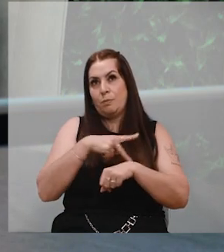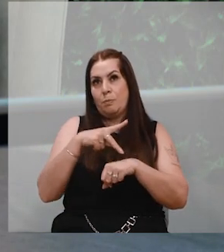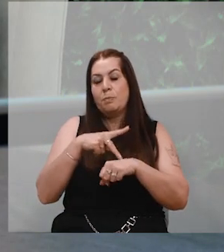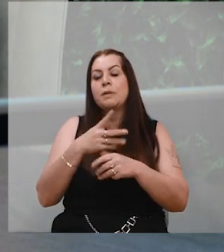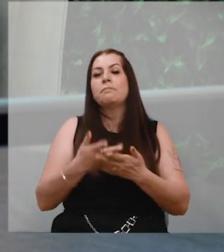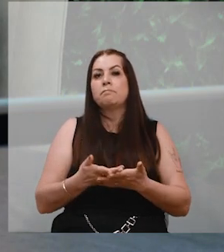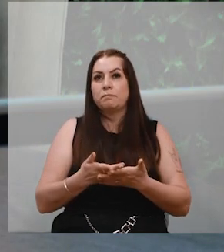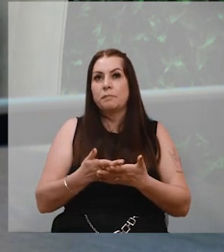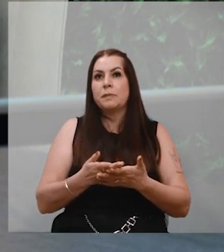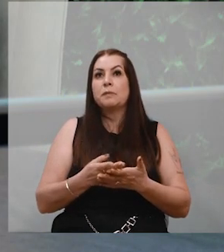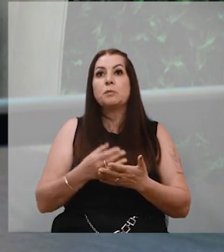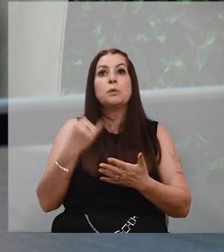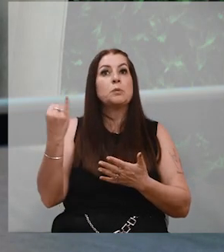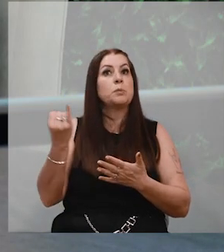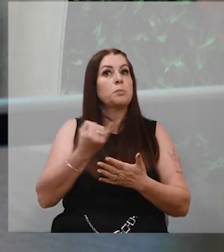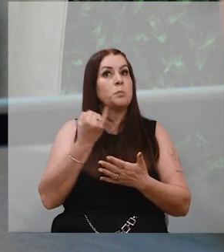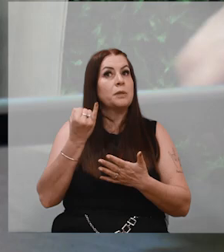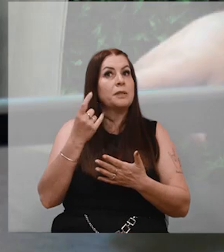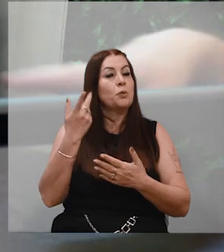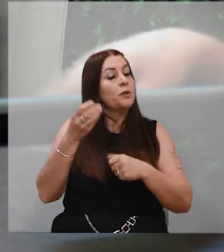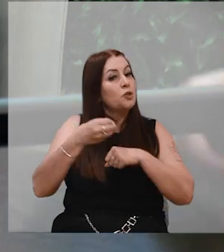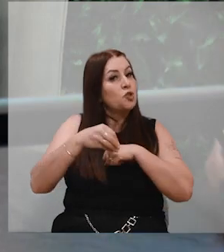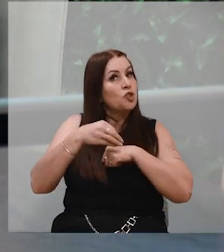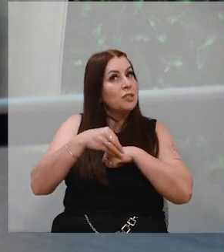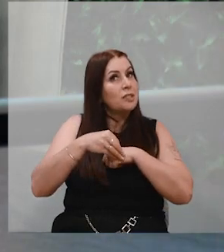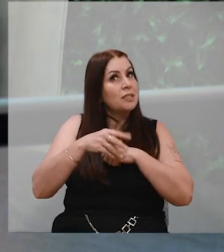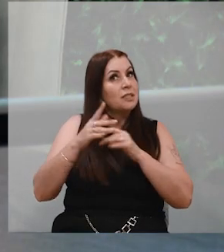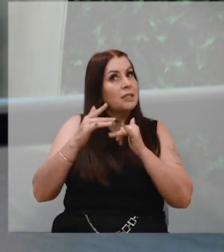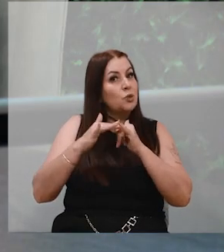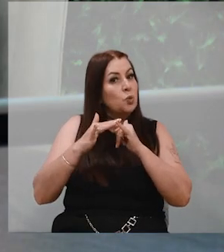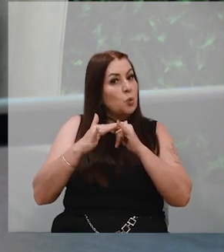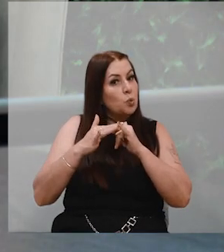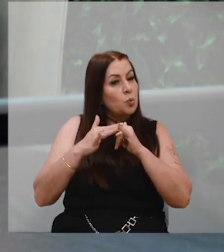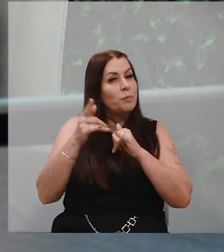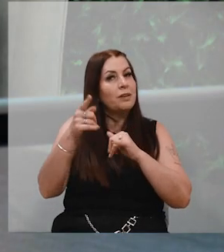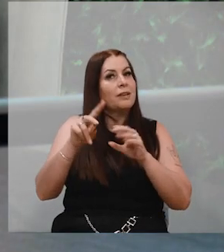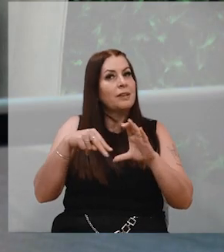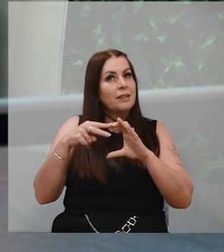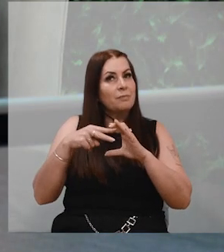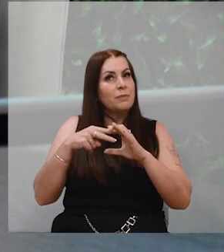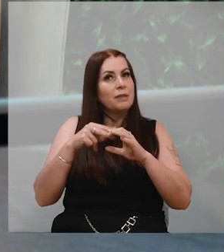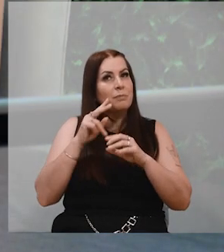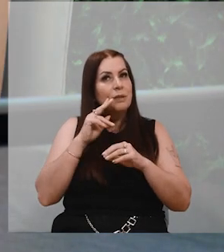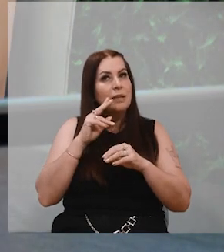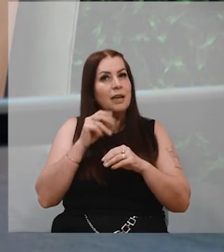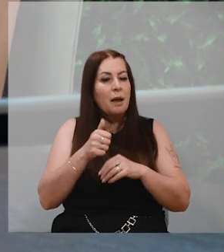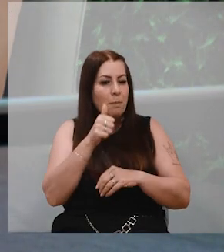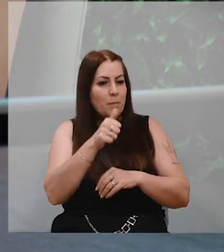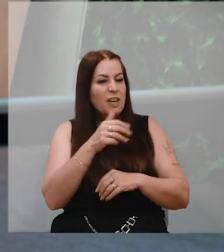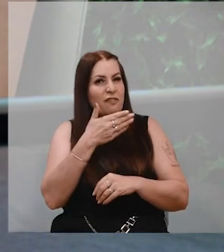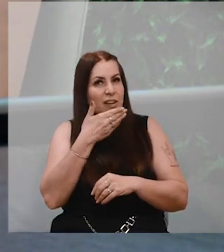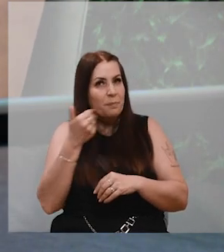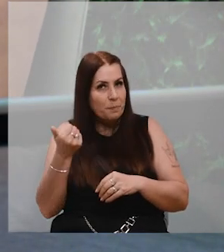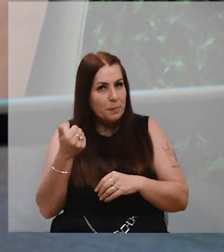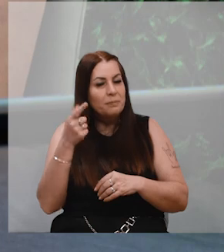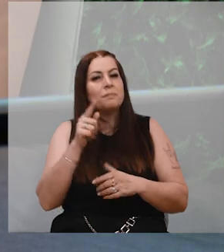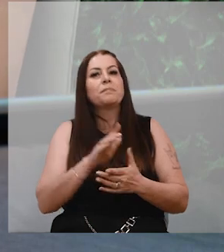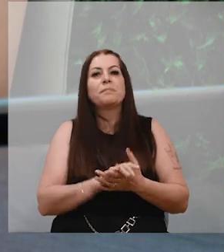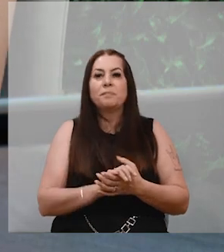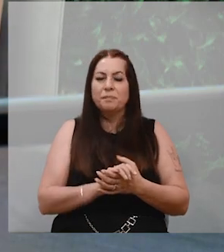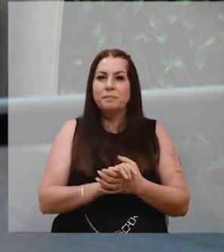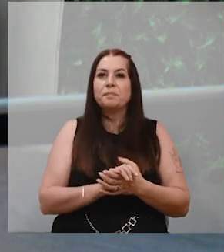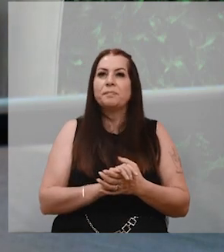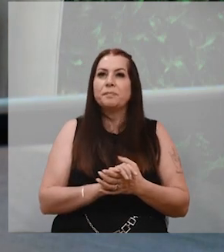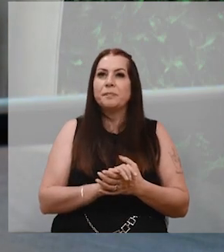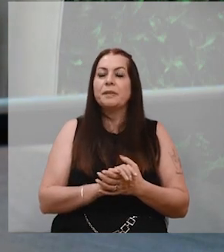nosso país. Então, foi super importante. É outra dica, né, pro pessoal lá no YouTube da Câmara de Vereadores e dar uma curtida, porque vale a pena. Exatamente. E